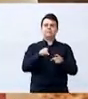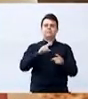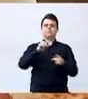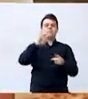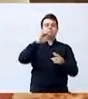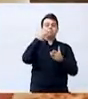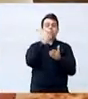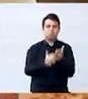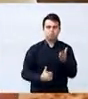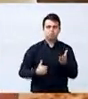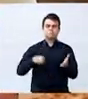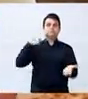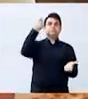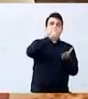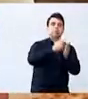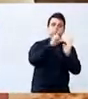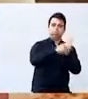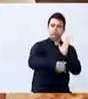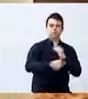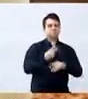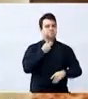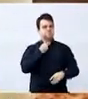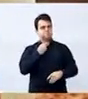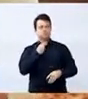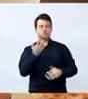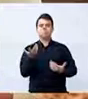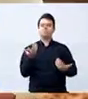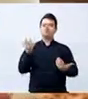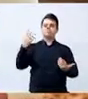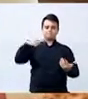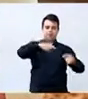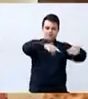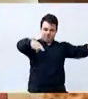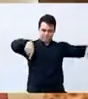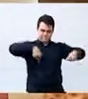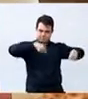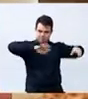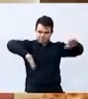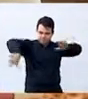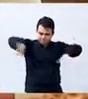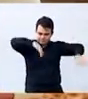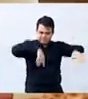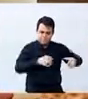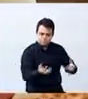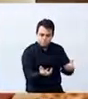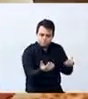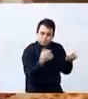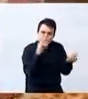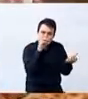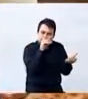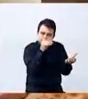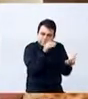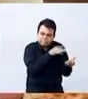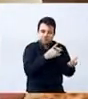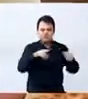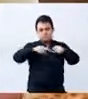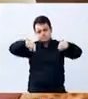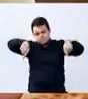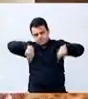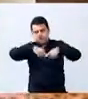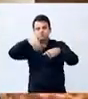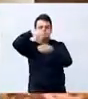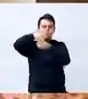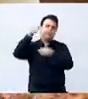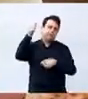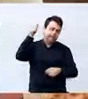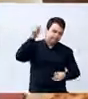Nós temos o custo de energia, que nós temos a piscina aqui, que é aquecida, né? As salas têm